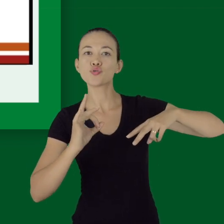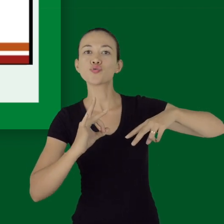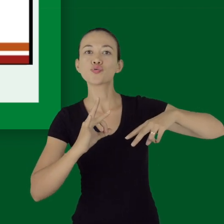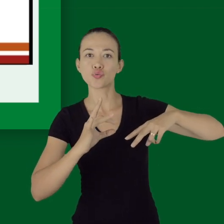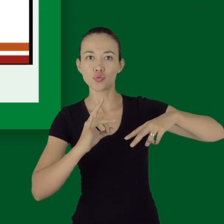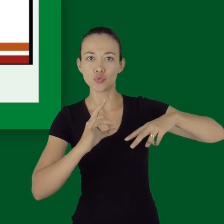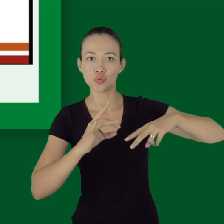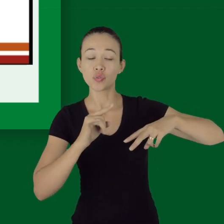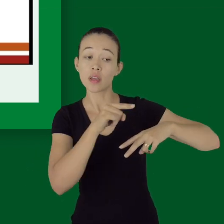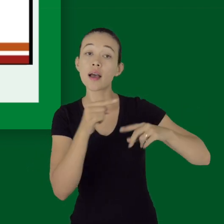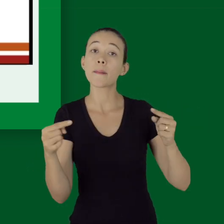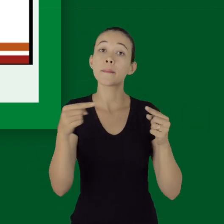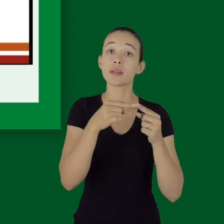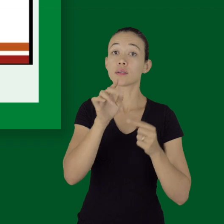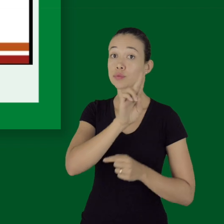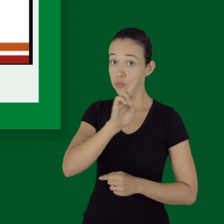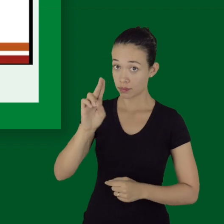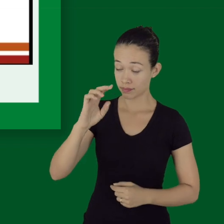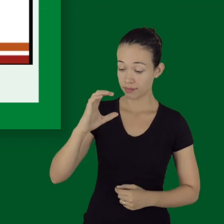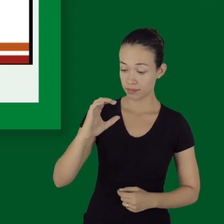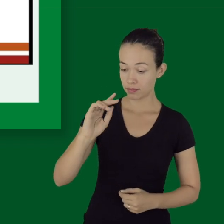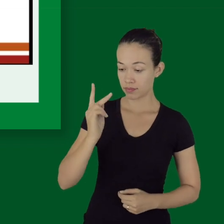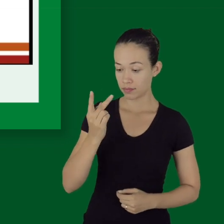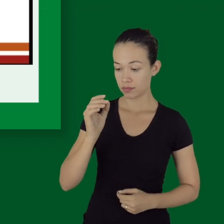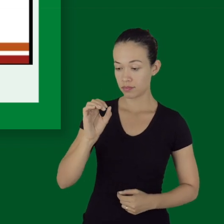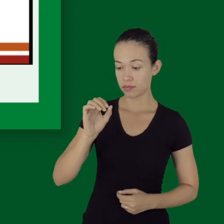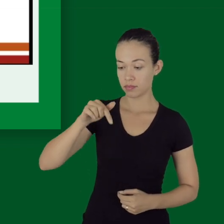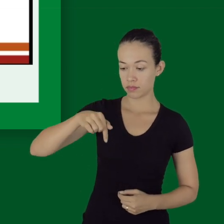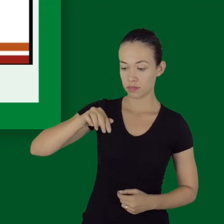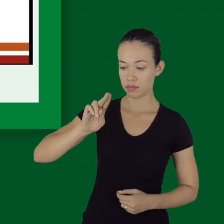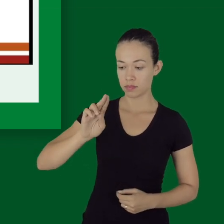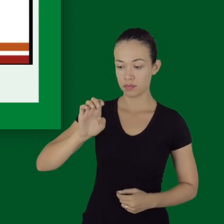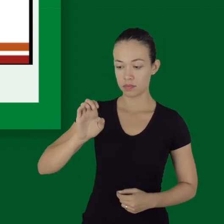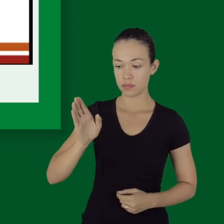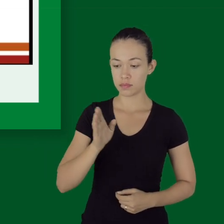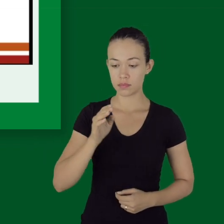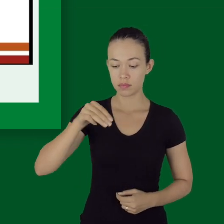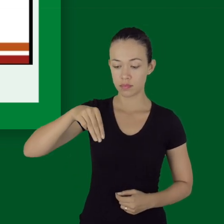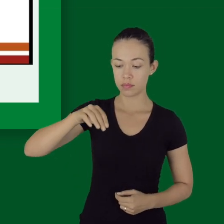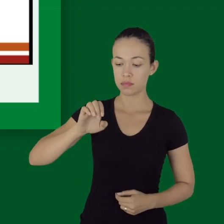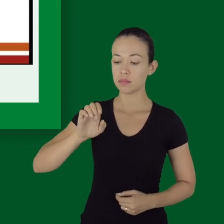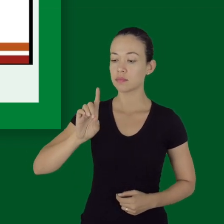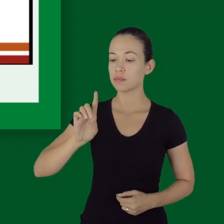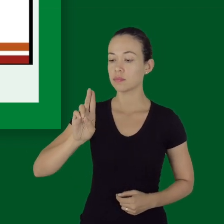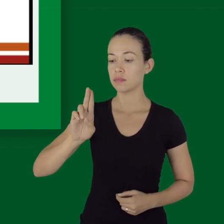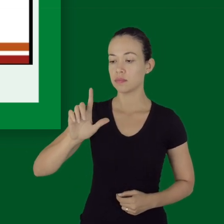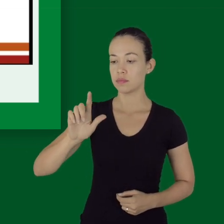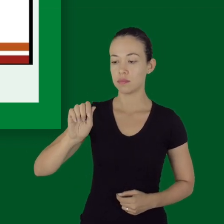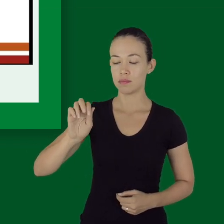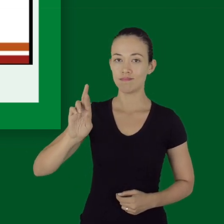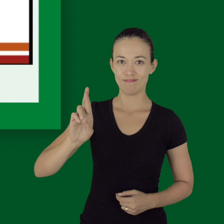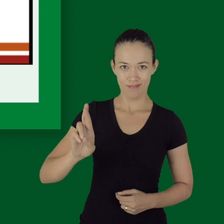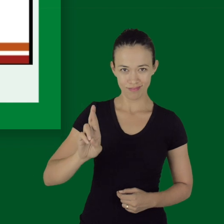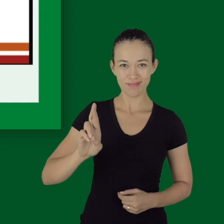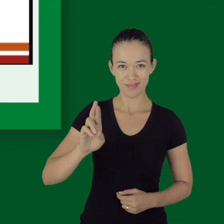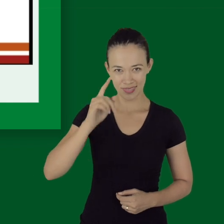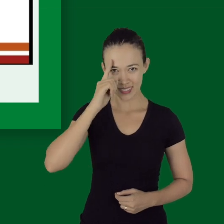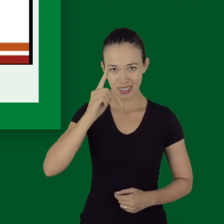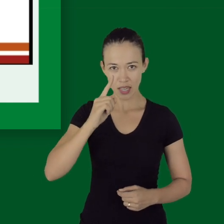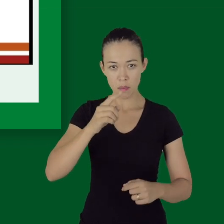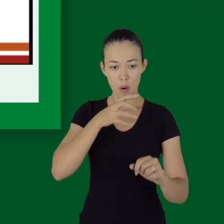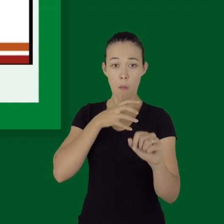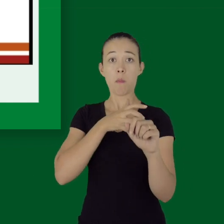baixo. Isso é o que se chama de choque medular. Choque medular ele pode evoluir até mais de um mês,